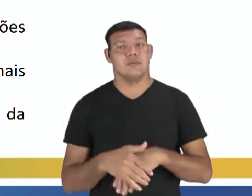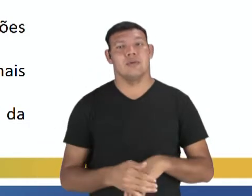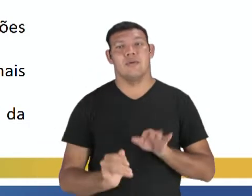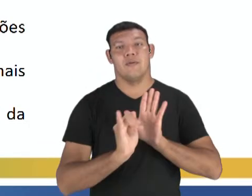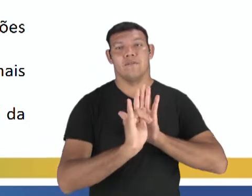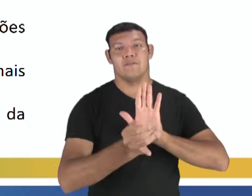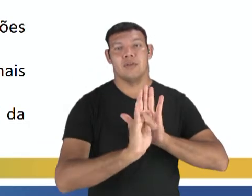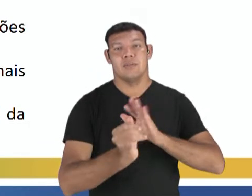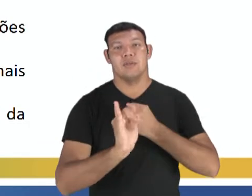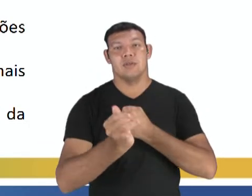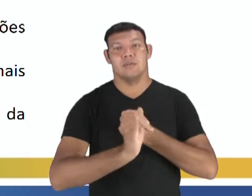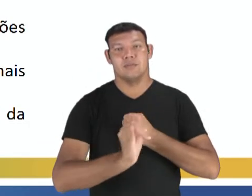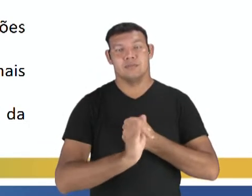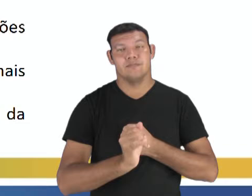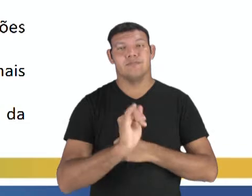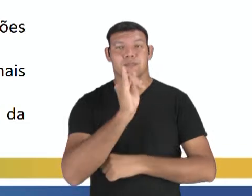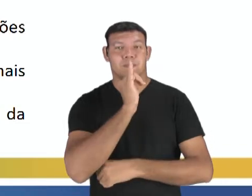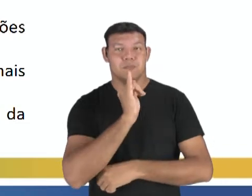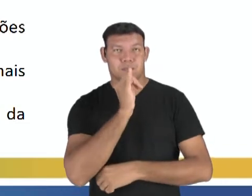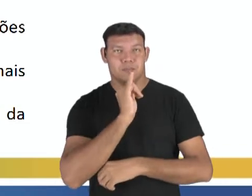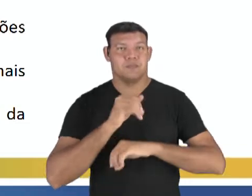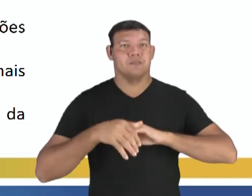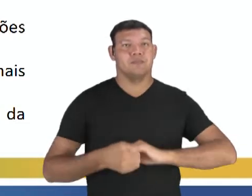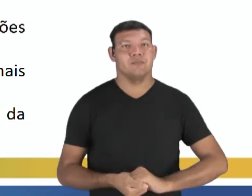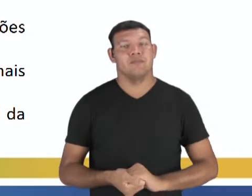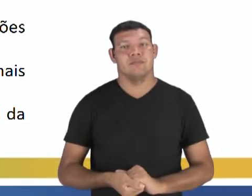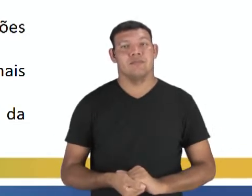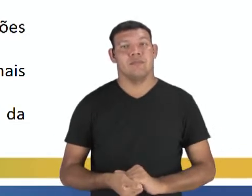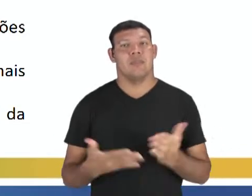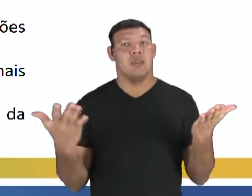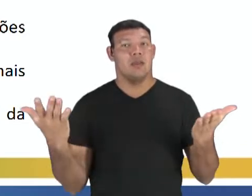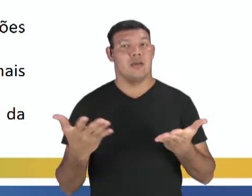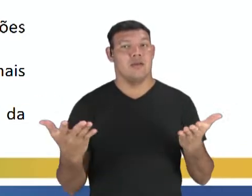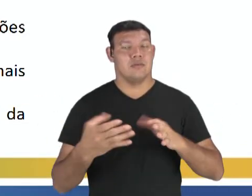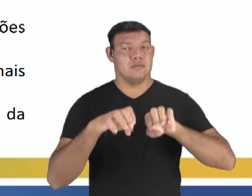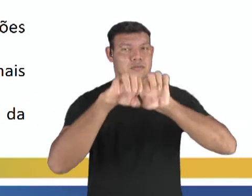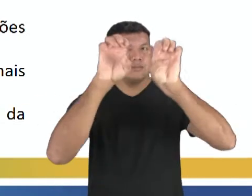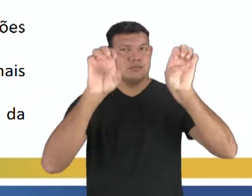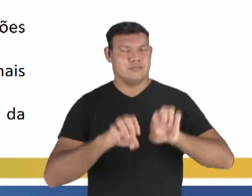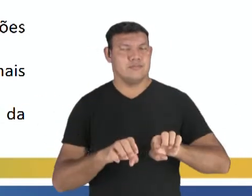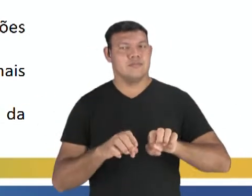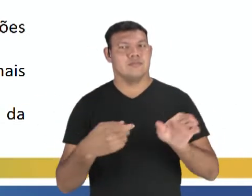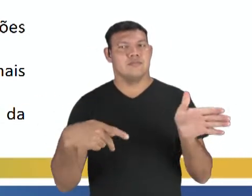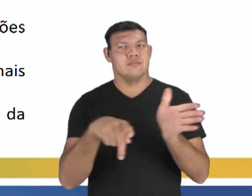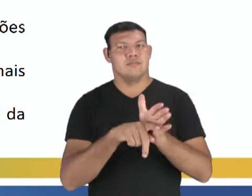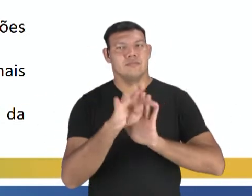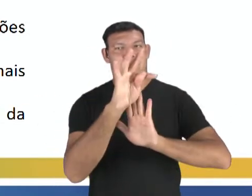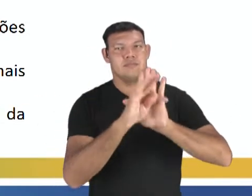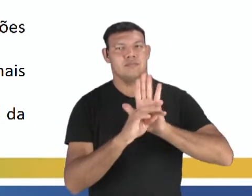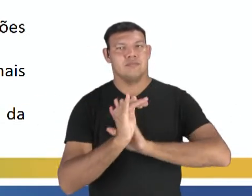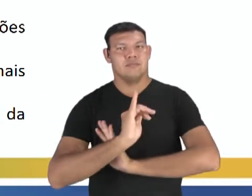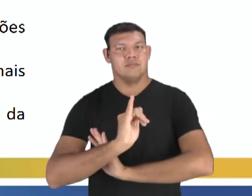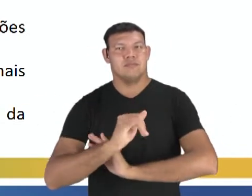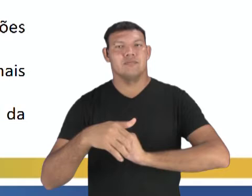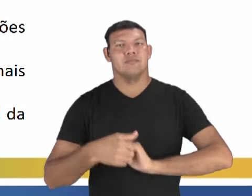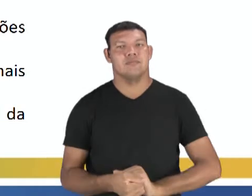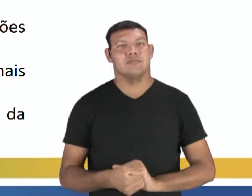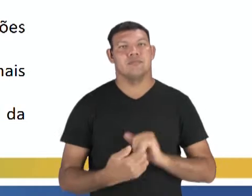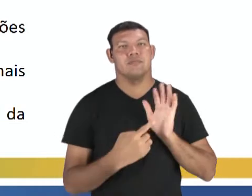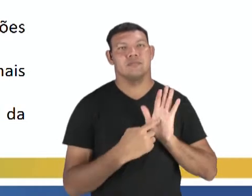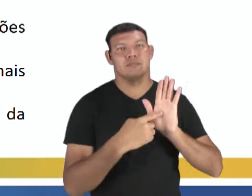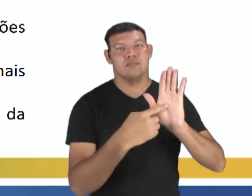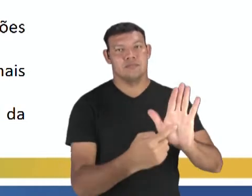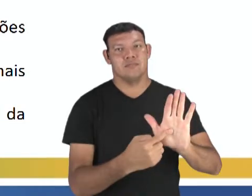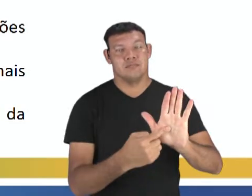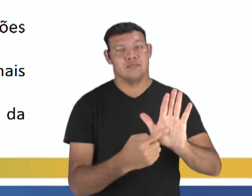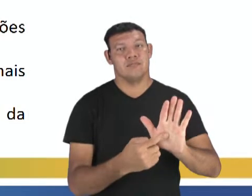fábula. São alguns exemplos de textos narrativos. Vejamos um pouco da estrutura da narrativa. A apresentação, também chamada